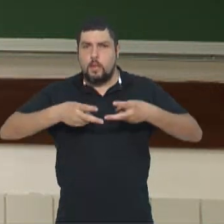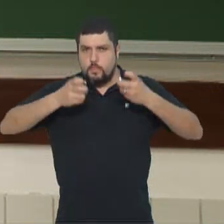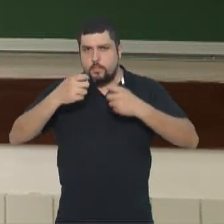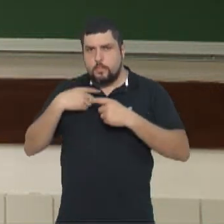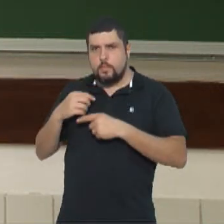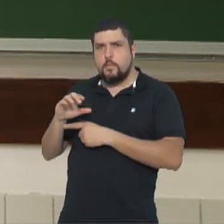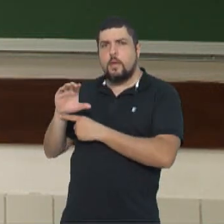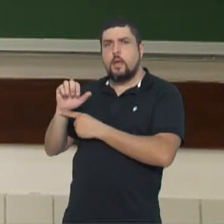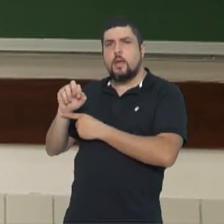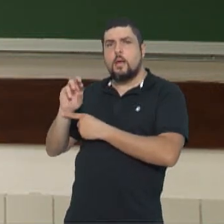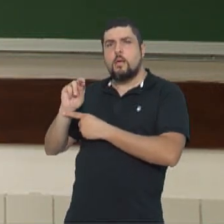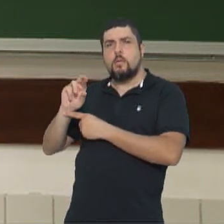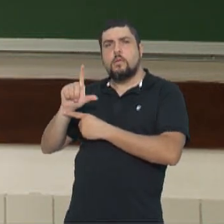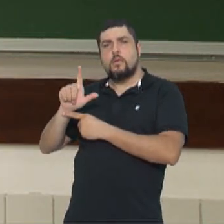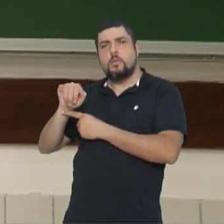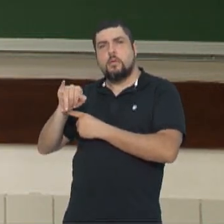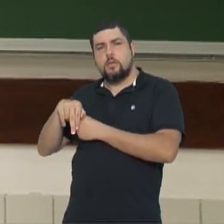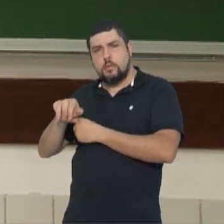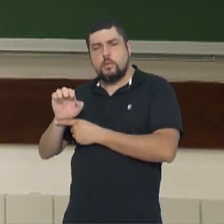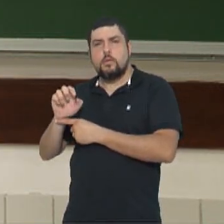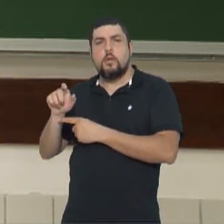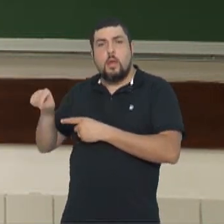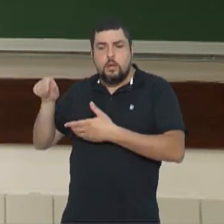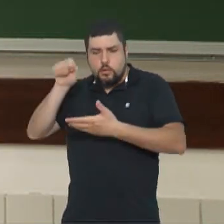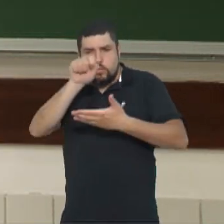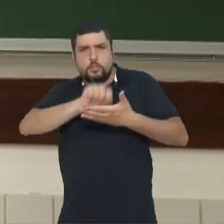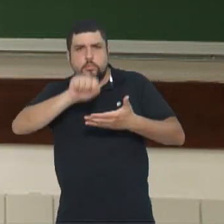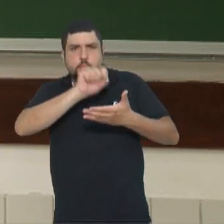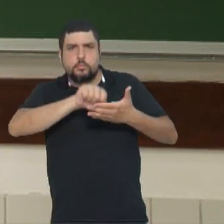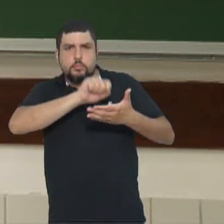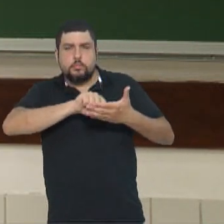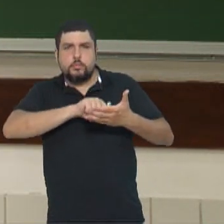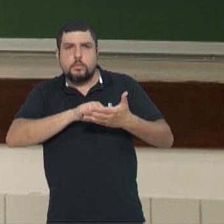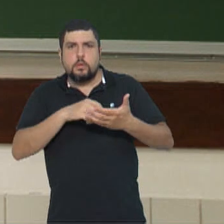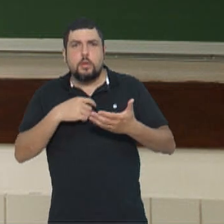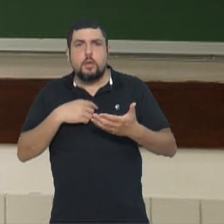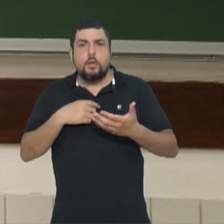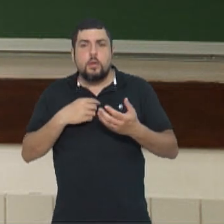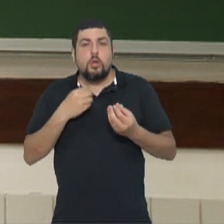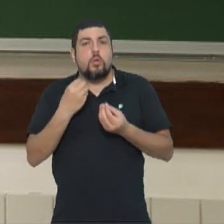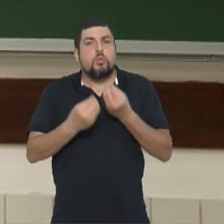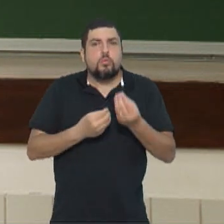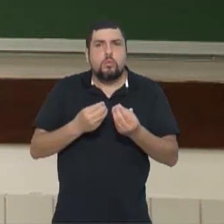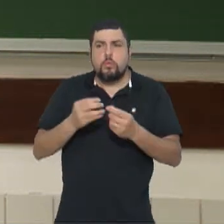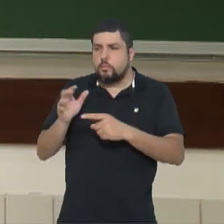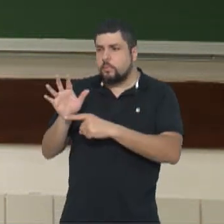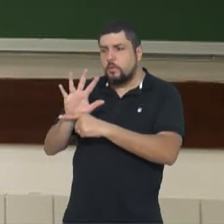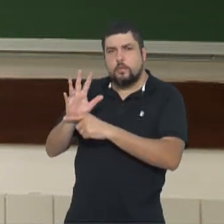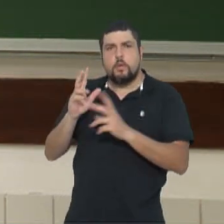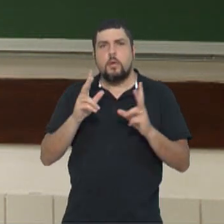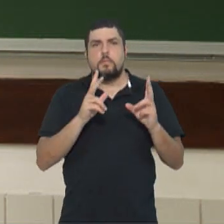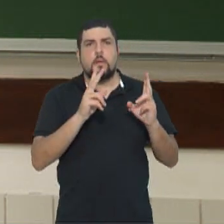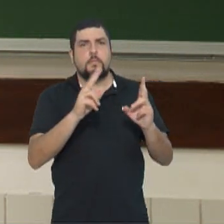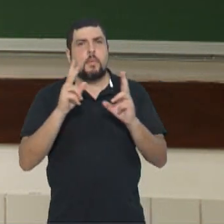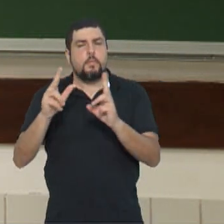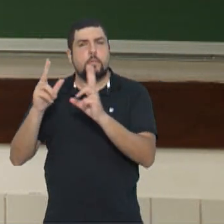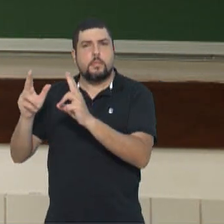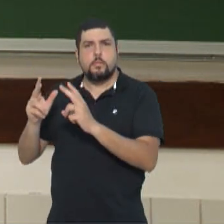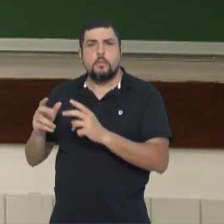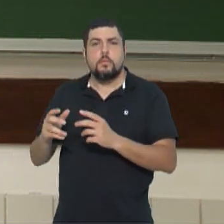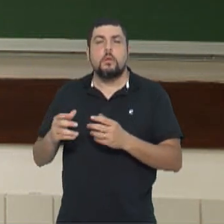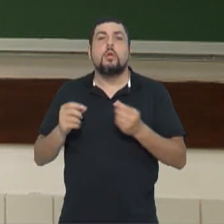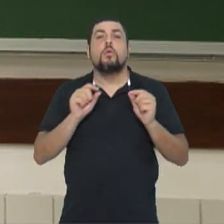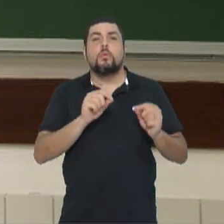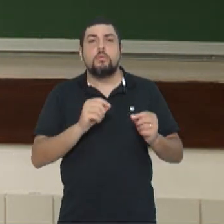elogia. Ela diz, nossa, o modo como ela trata ele, né, a série trata do TA é de um modo